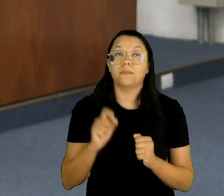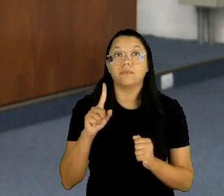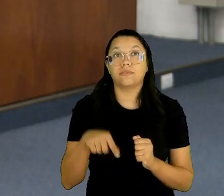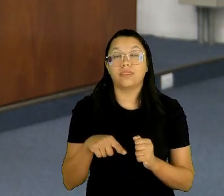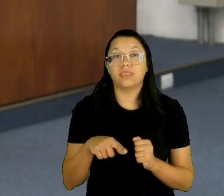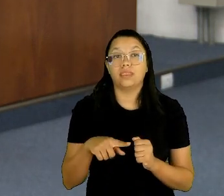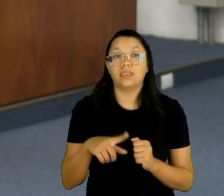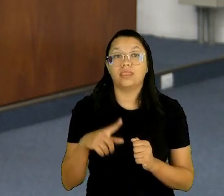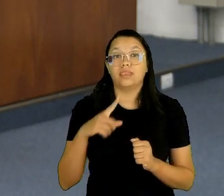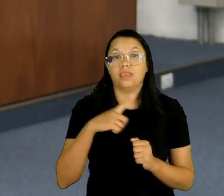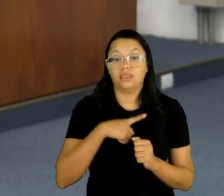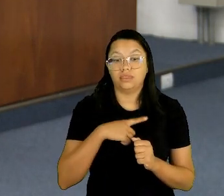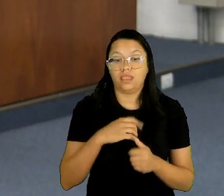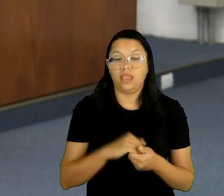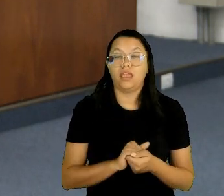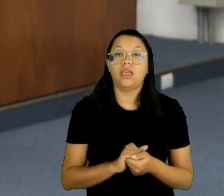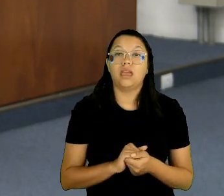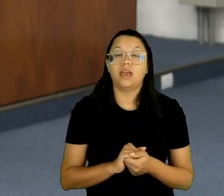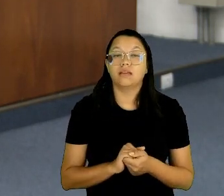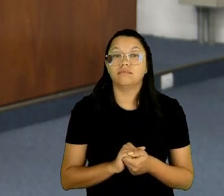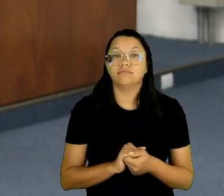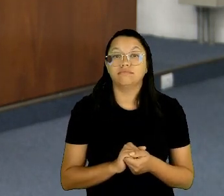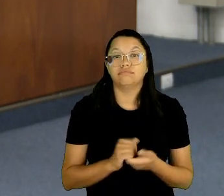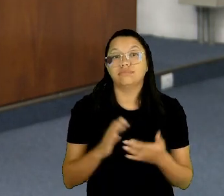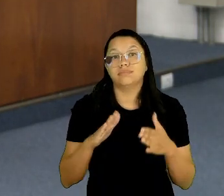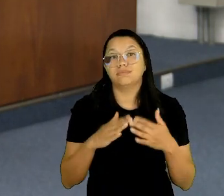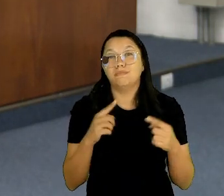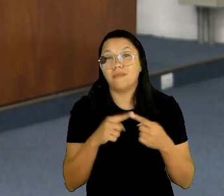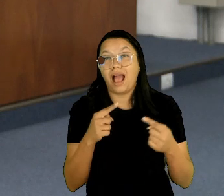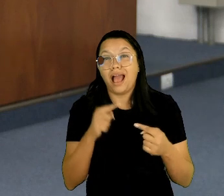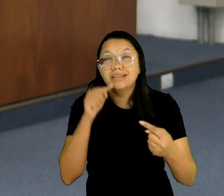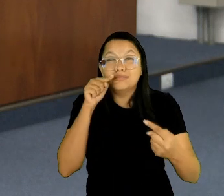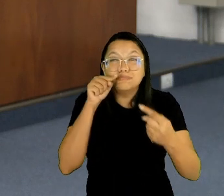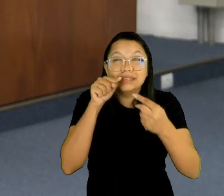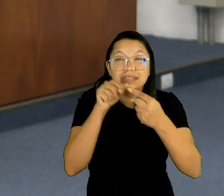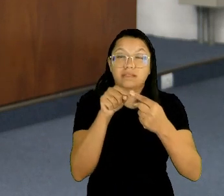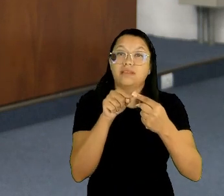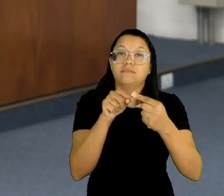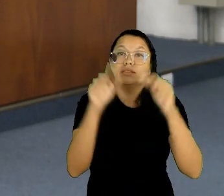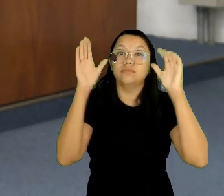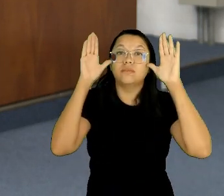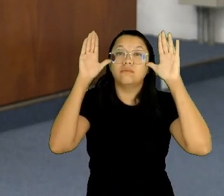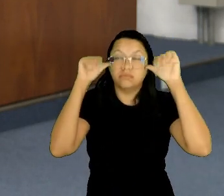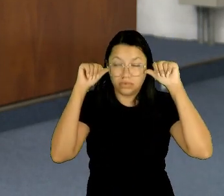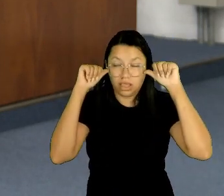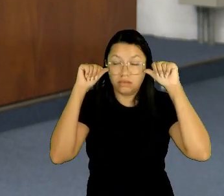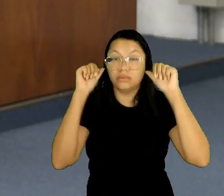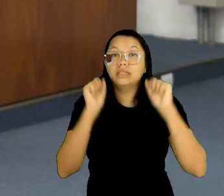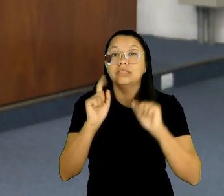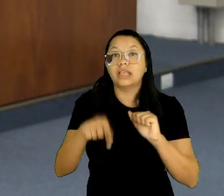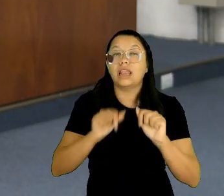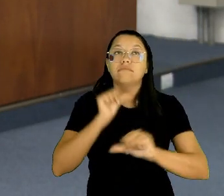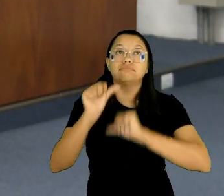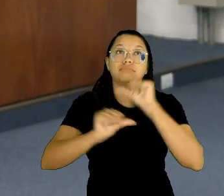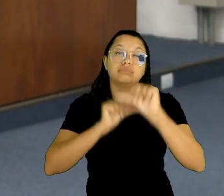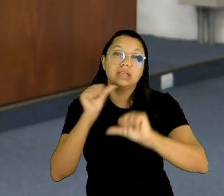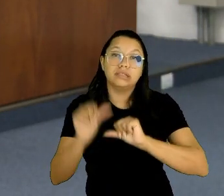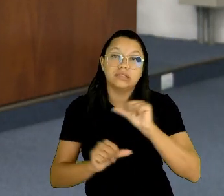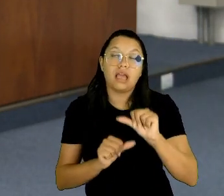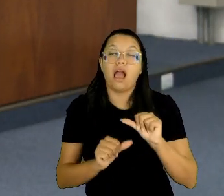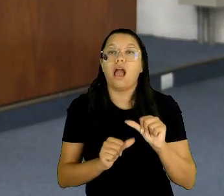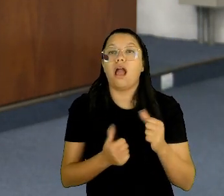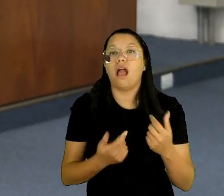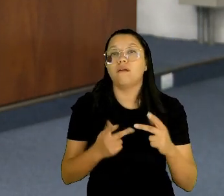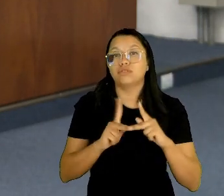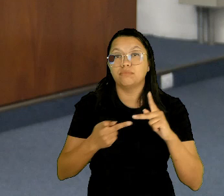aterosclerótica, pode ser que tenha um quadro demencial também. Então, especificamente no Alzheimer, que seria mutação